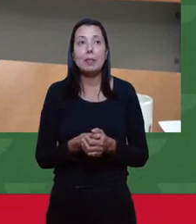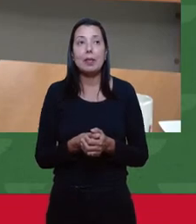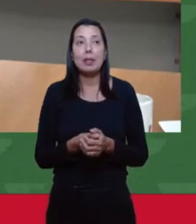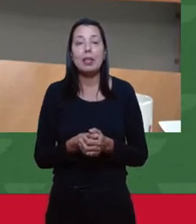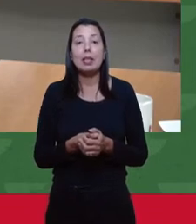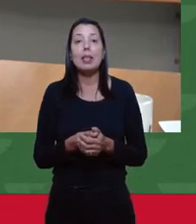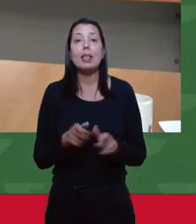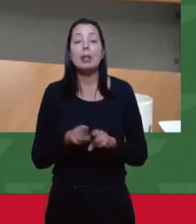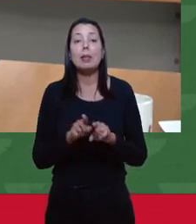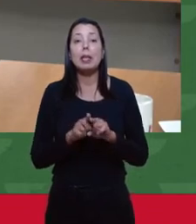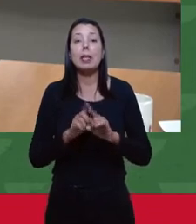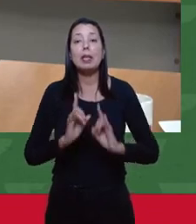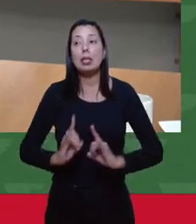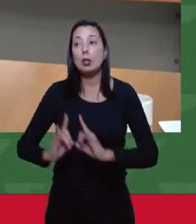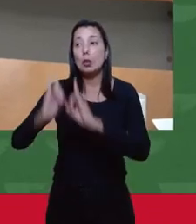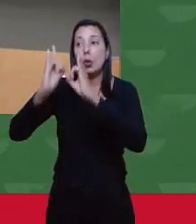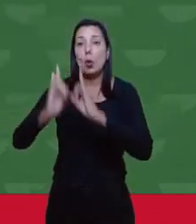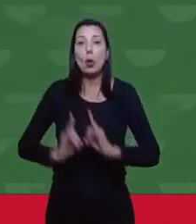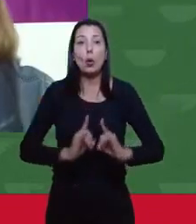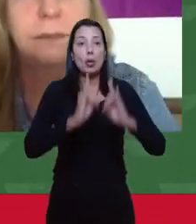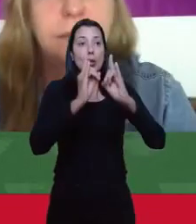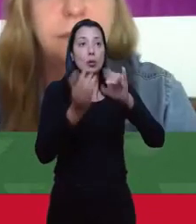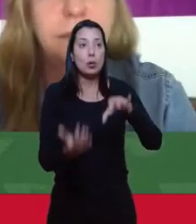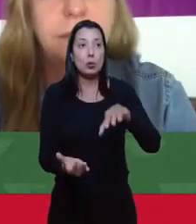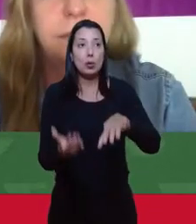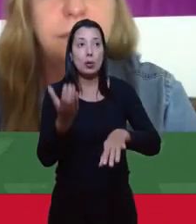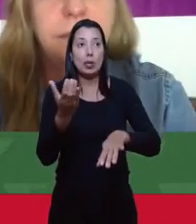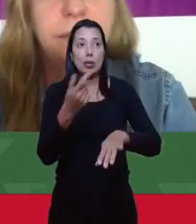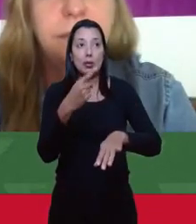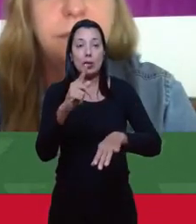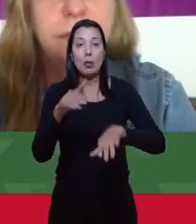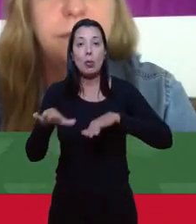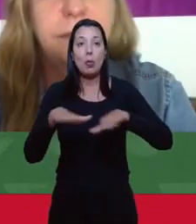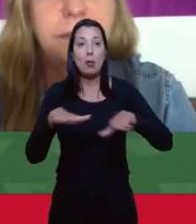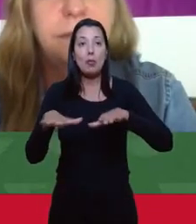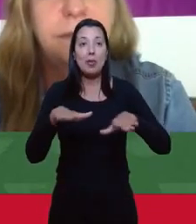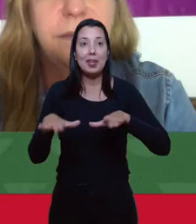Torres Gêmeas do Congresso Nacional e o seu movimento.